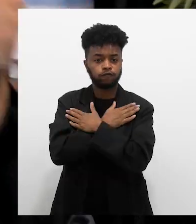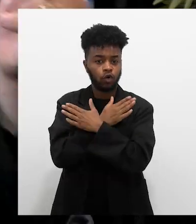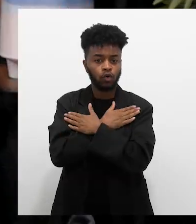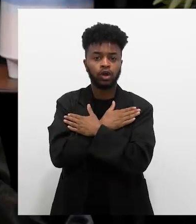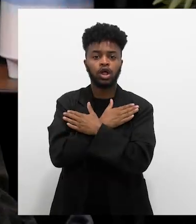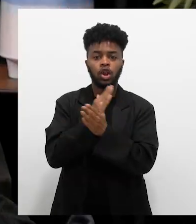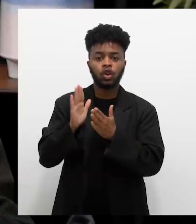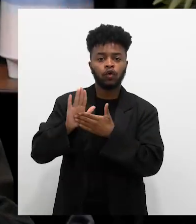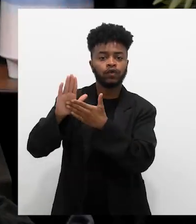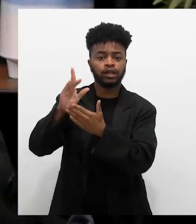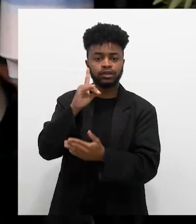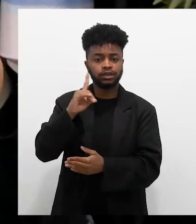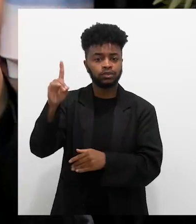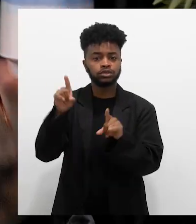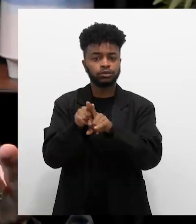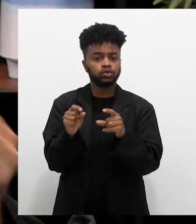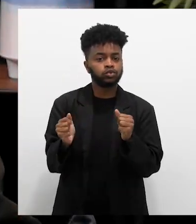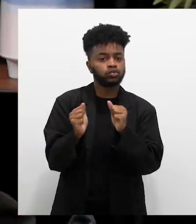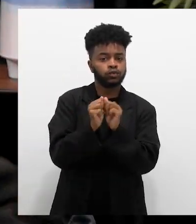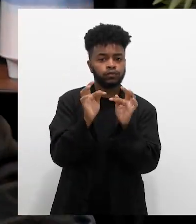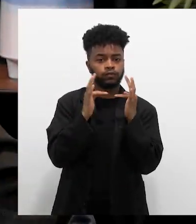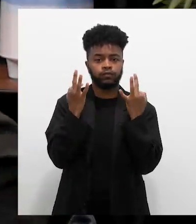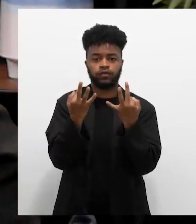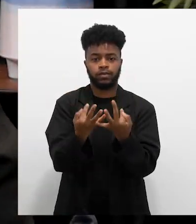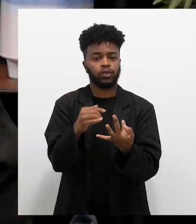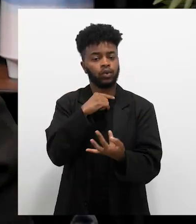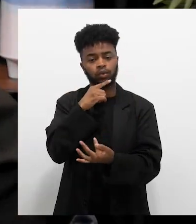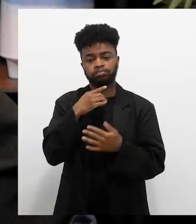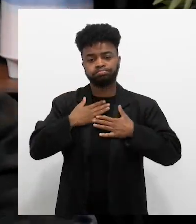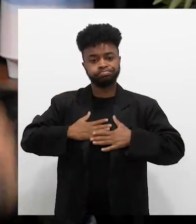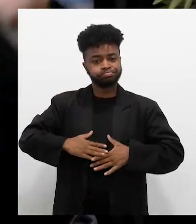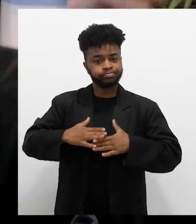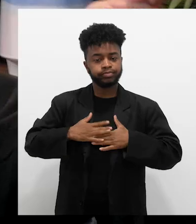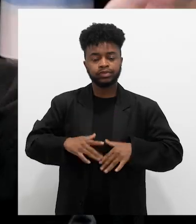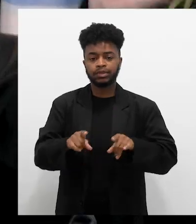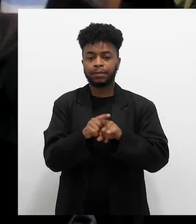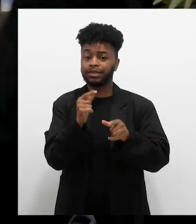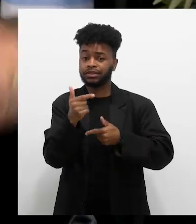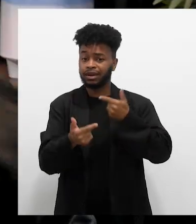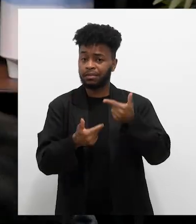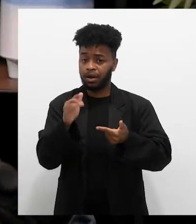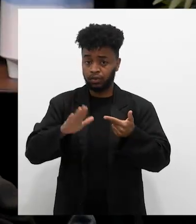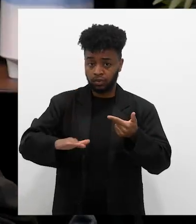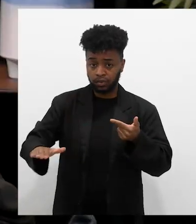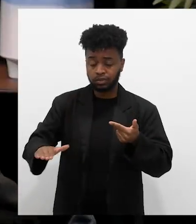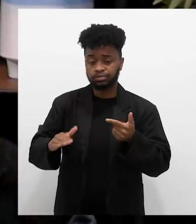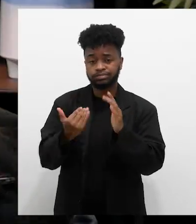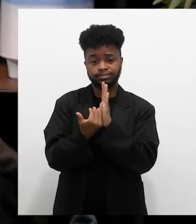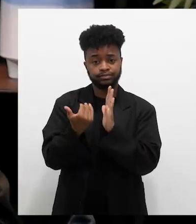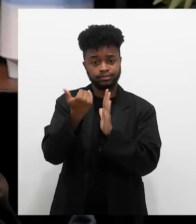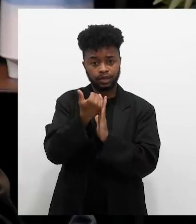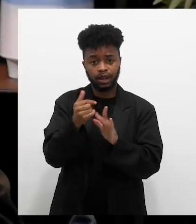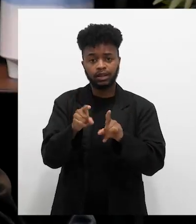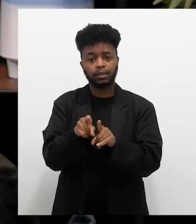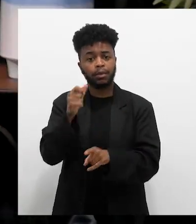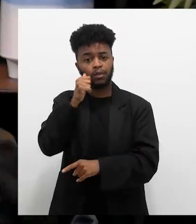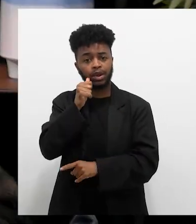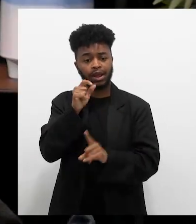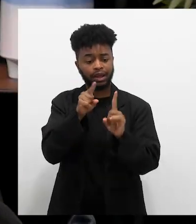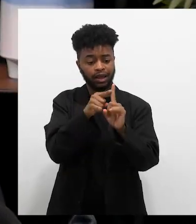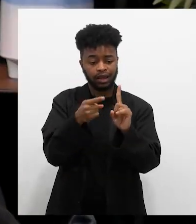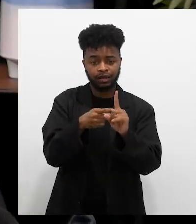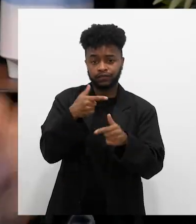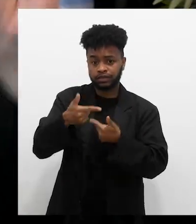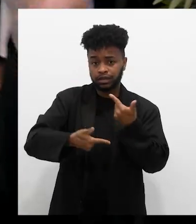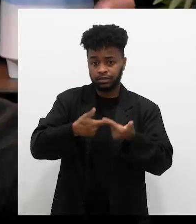louvar a Deus, estar com a família e recompor suas forças físicas. O trabalho infantil extenuante de